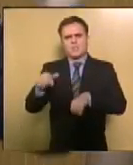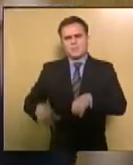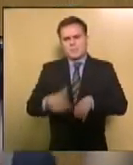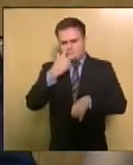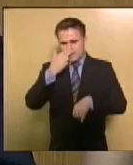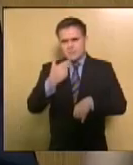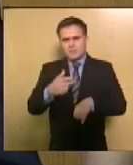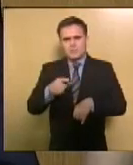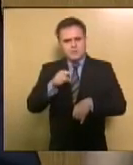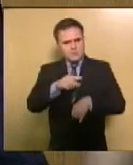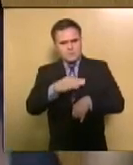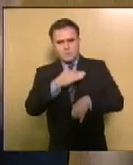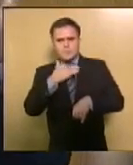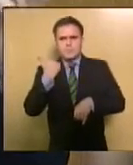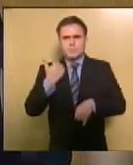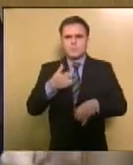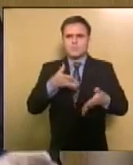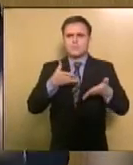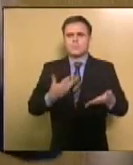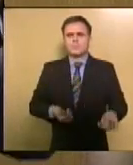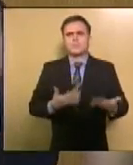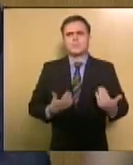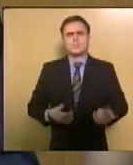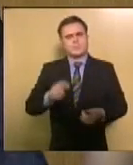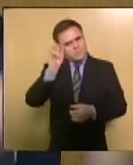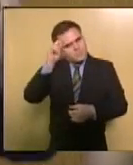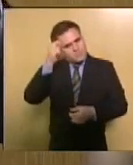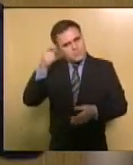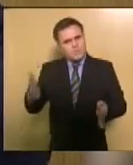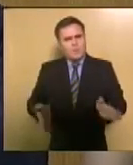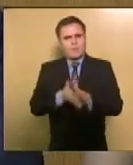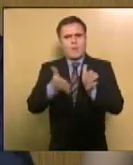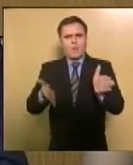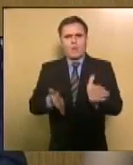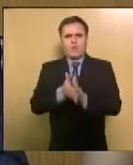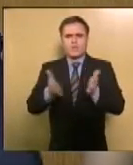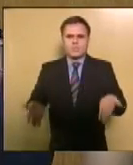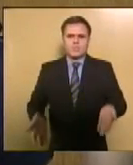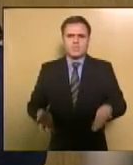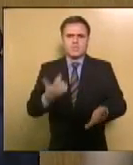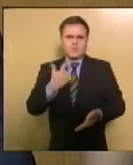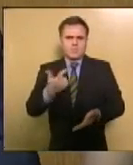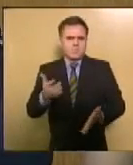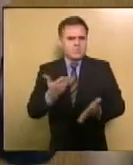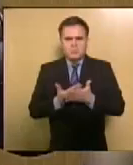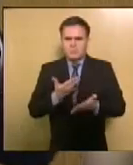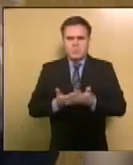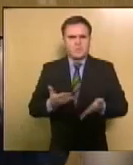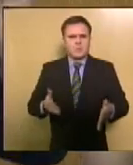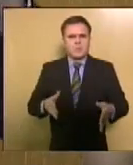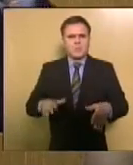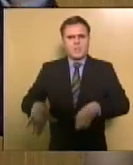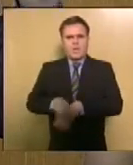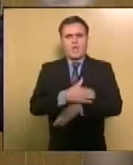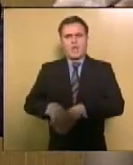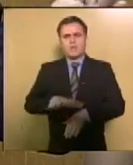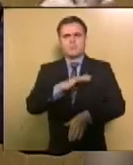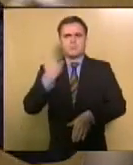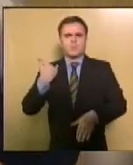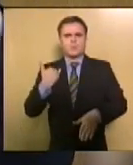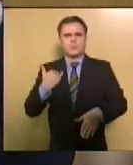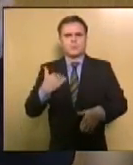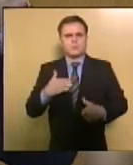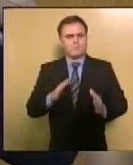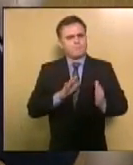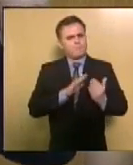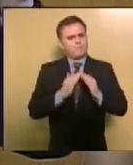vamos mostrar aí são quem são jovens são negros são pessoas de baixa escolaridade que morrem nas Ruas das periferias